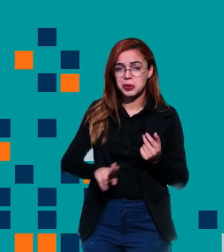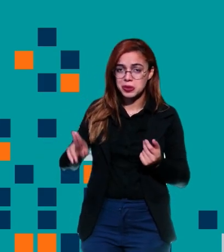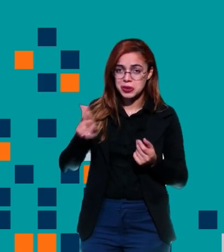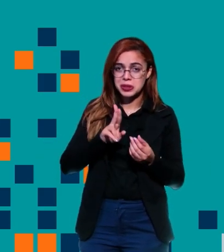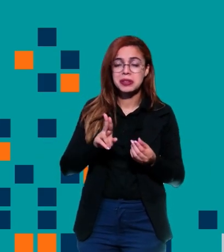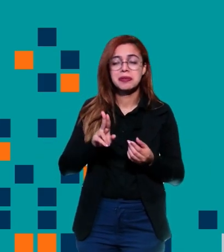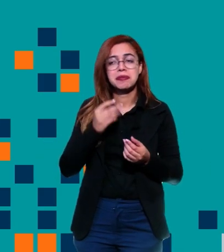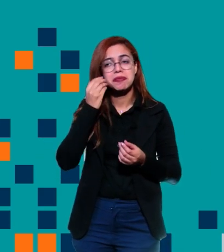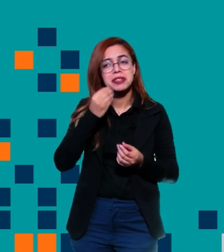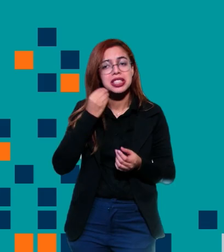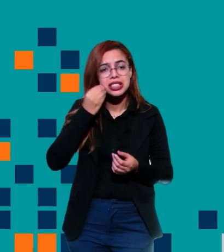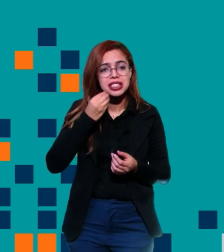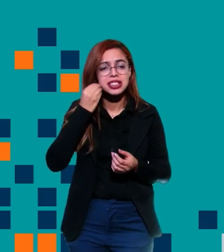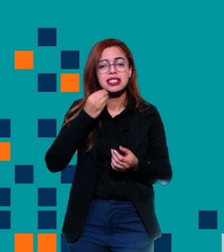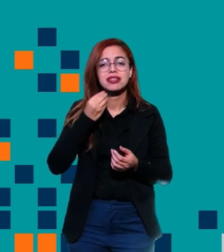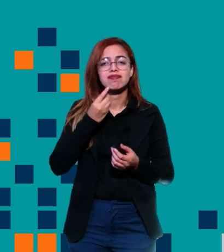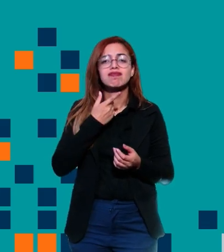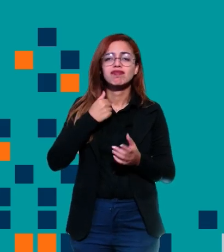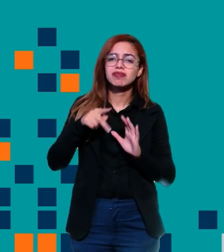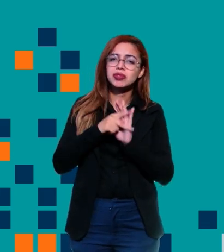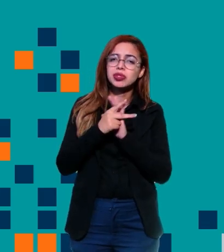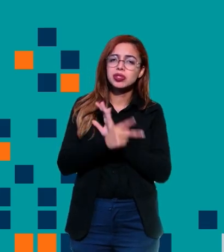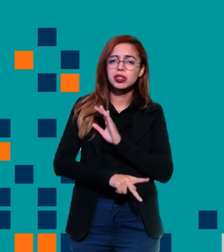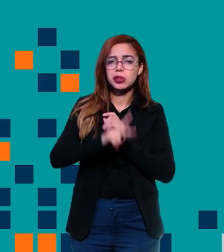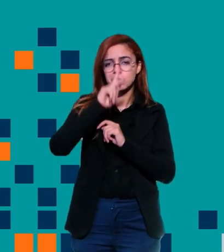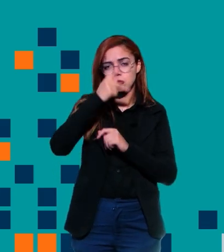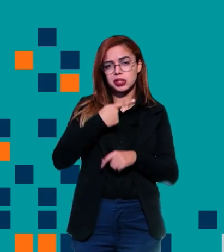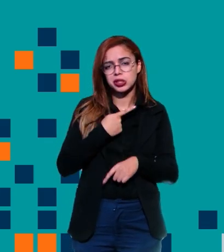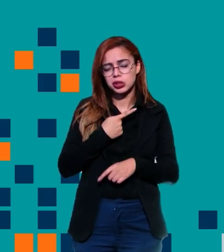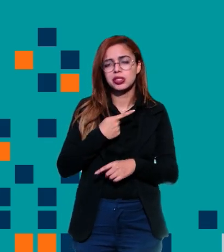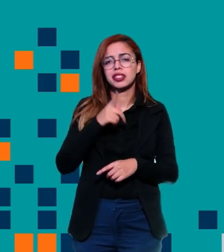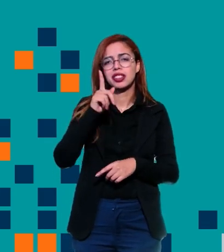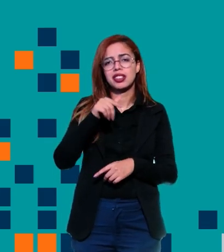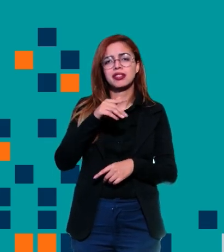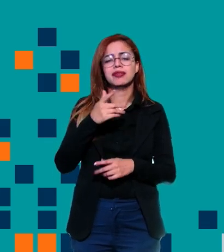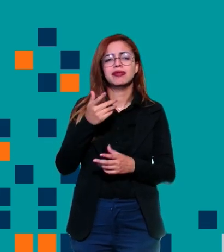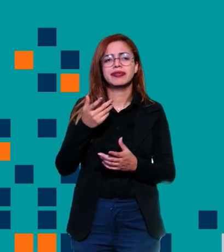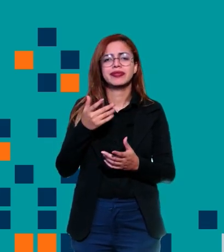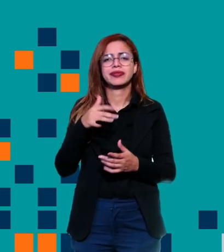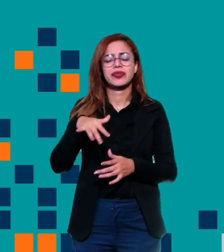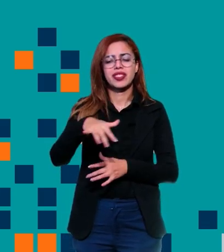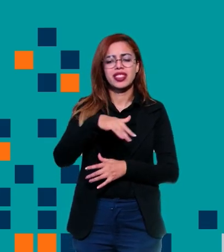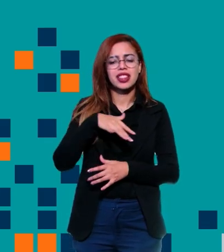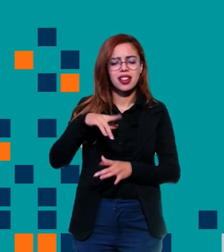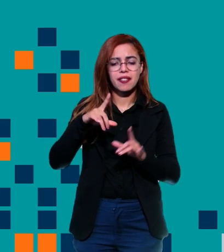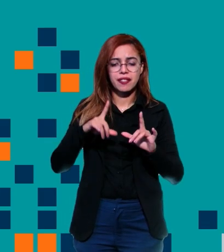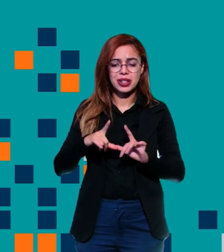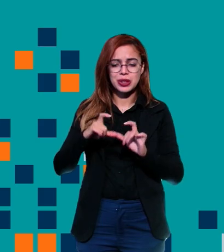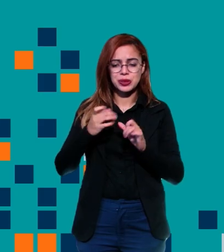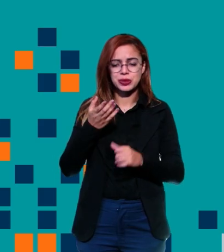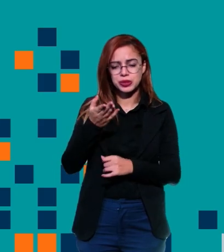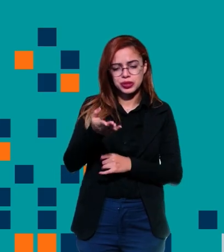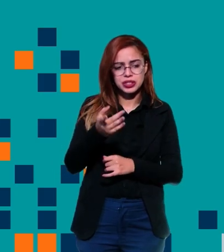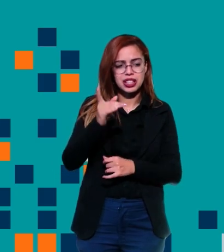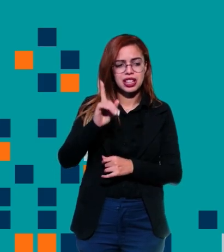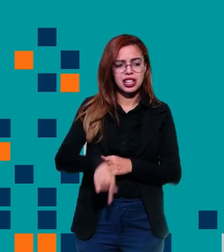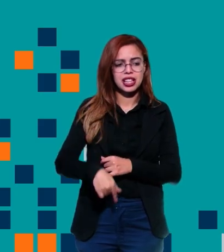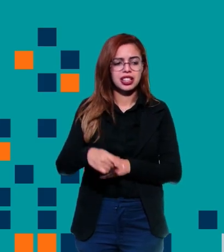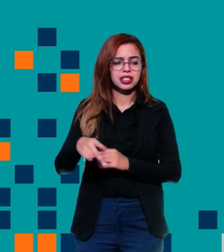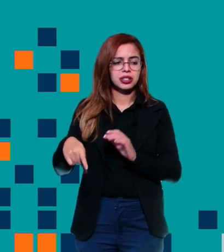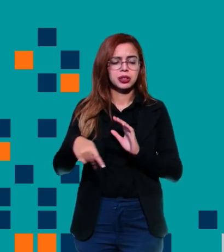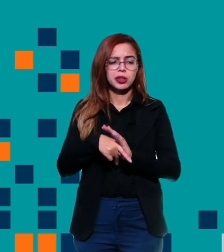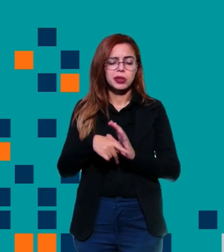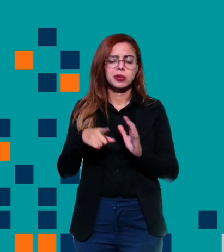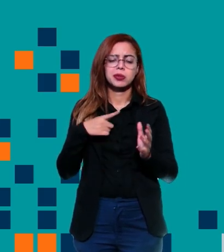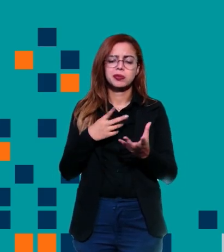essas experiências, né? Então, esse é um terreno, uma situação... Essa foto, aquela coisa de fotógrafo, é